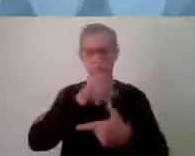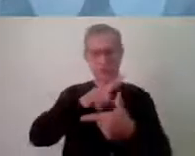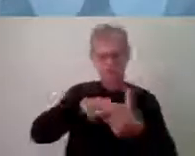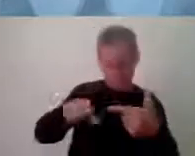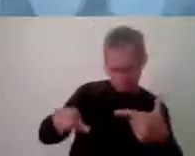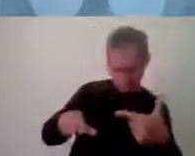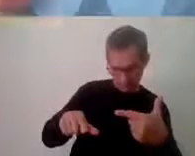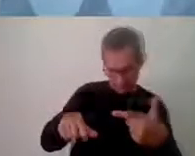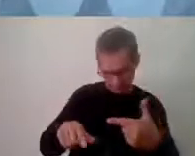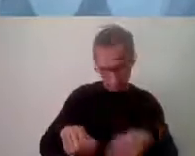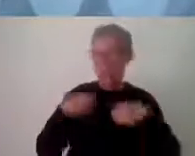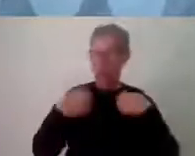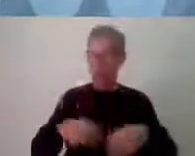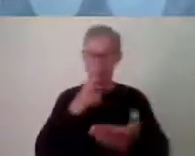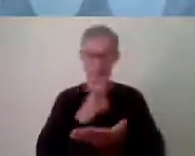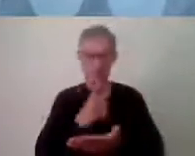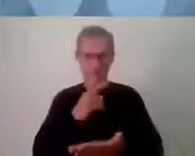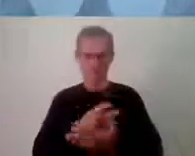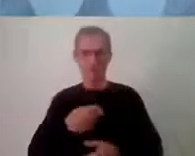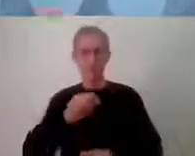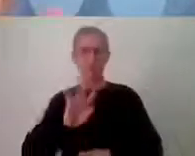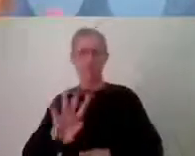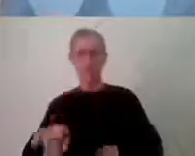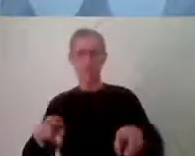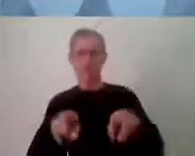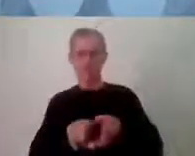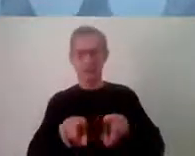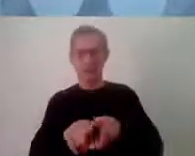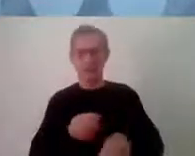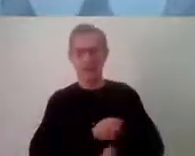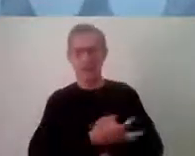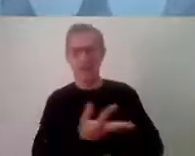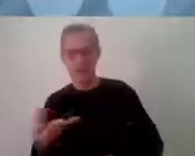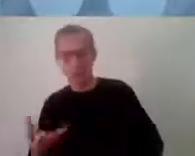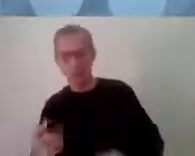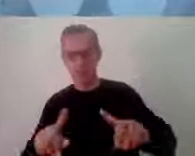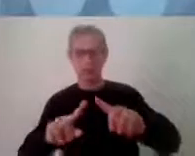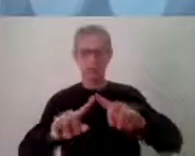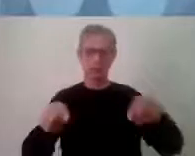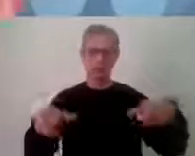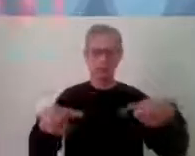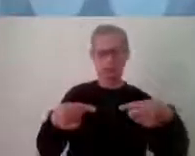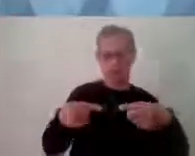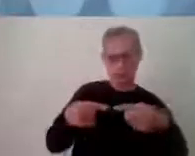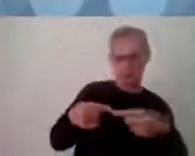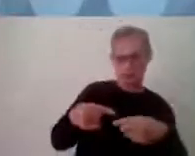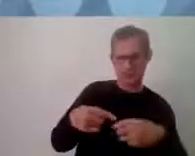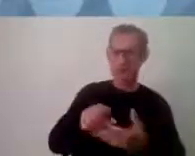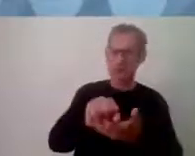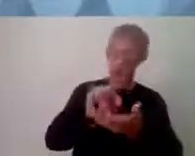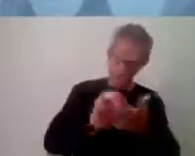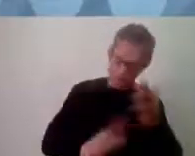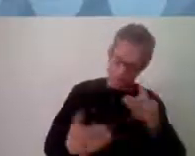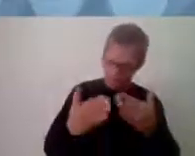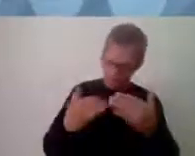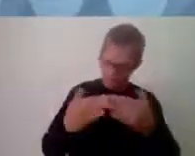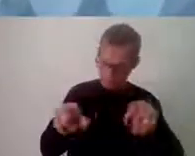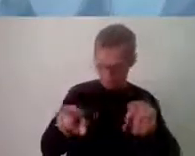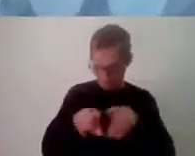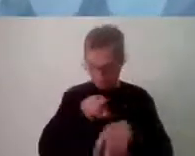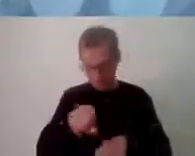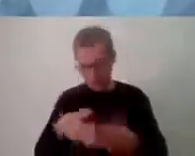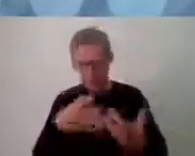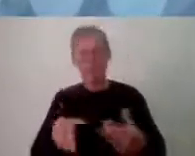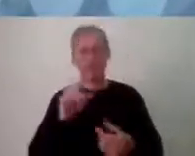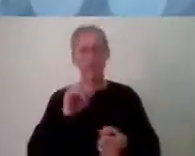ela não precisa sempre ser 4. Pode ser a quantidade de retângulos que o exercício pedir, ou se você